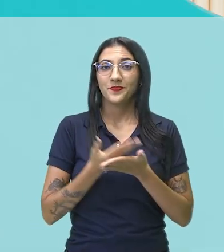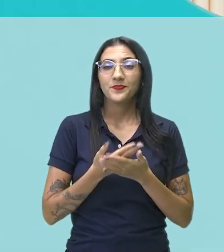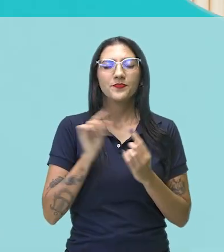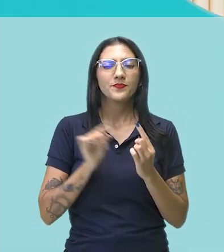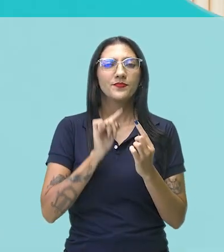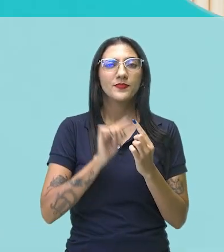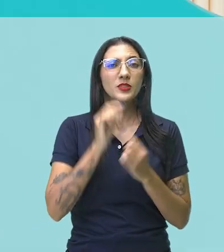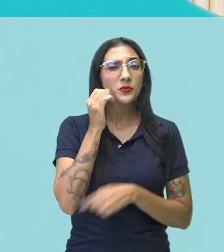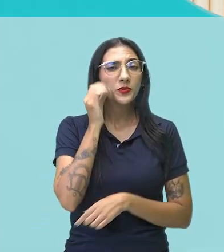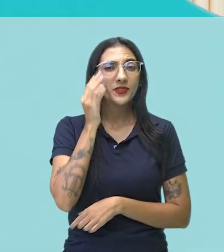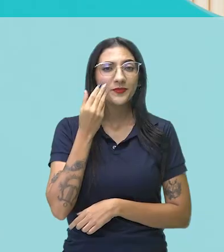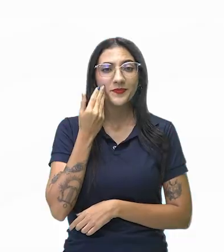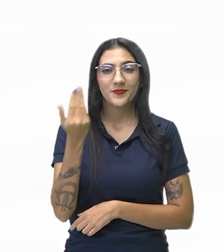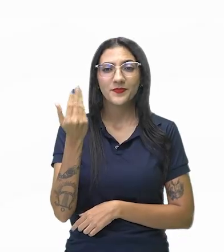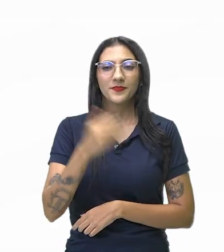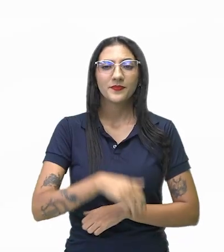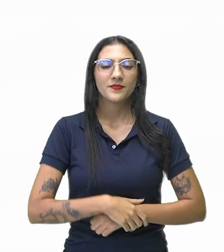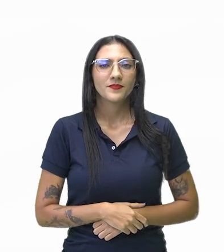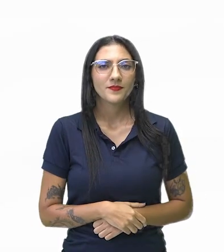como objeto de conhecimento.